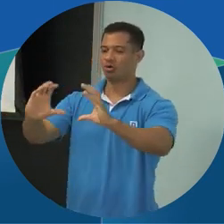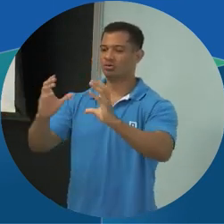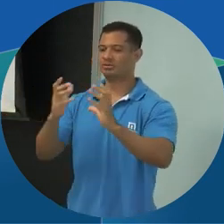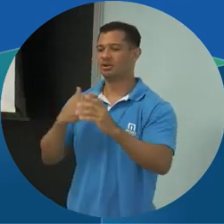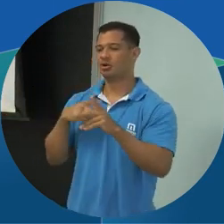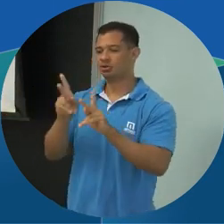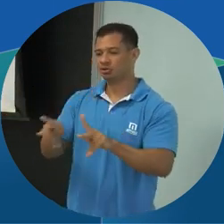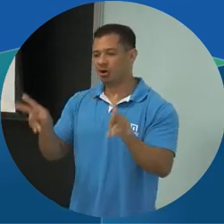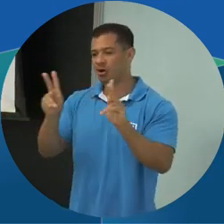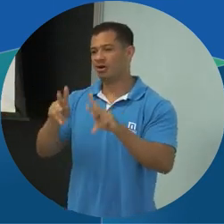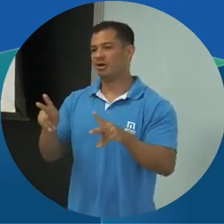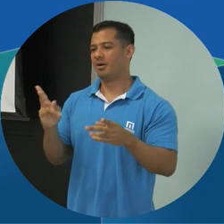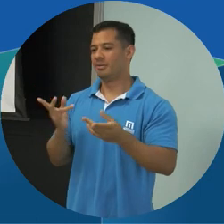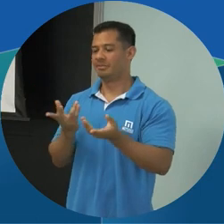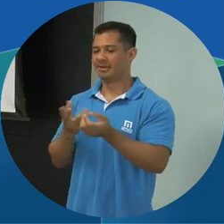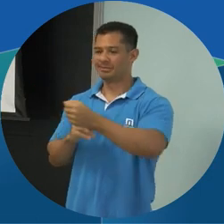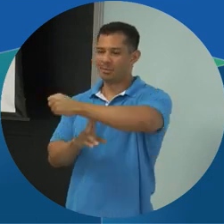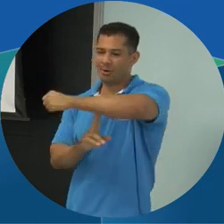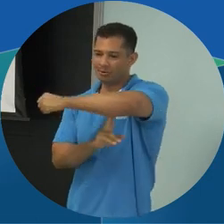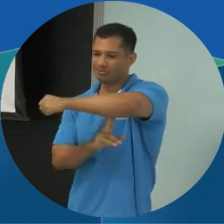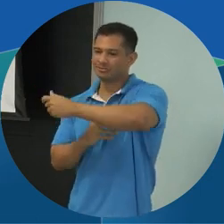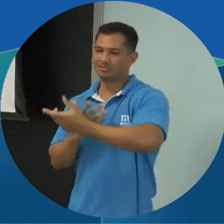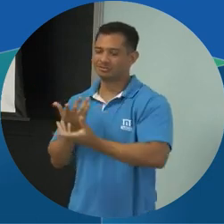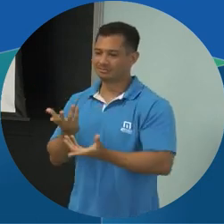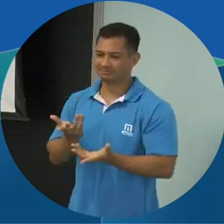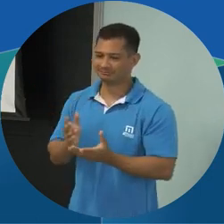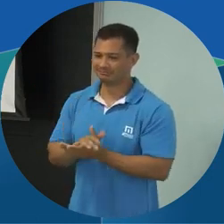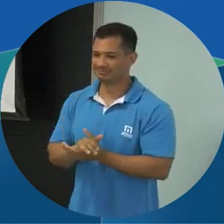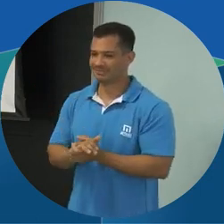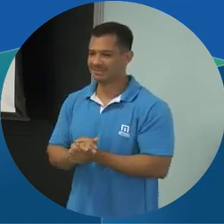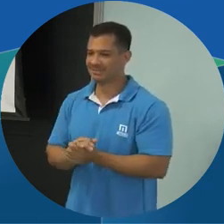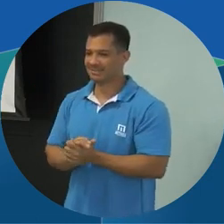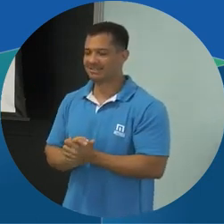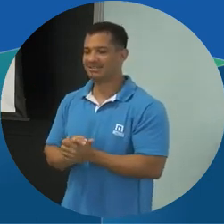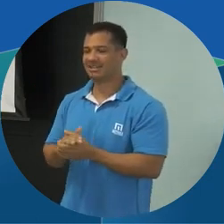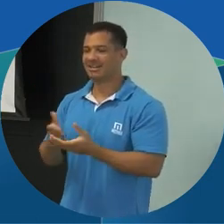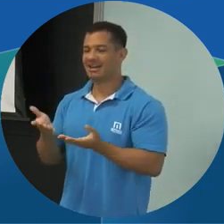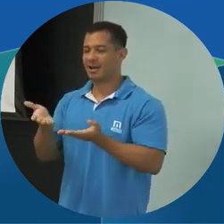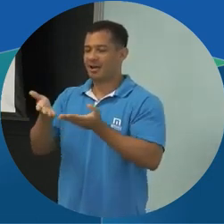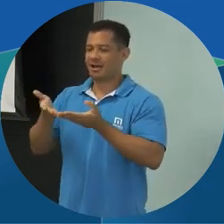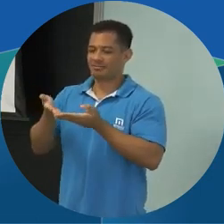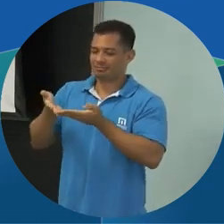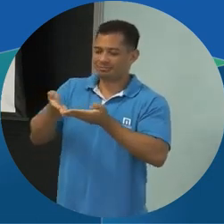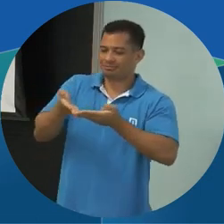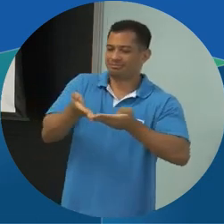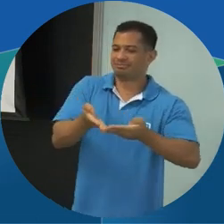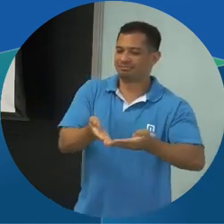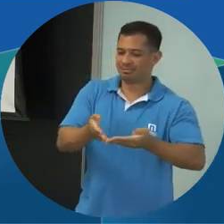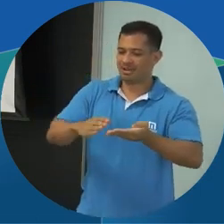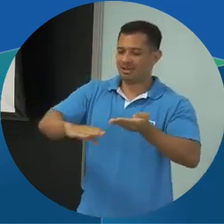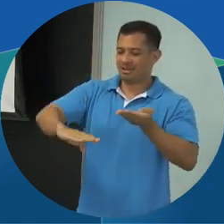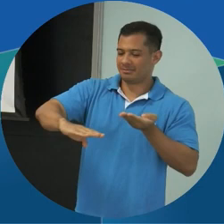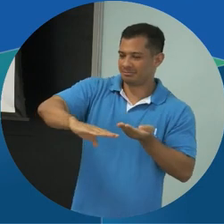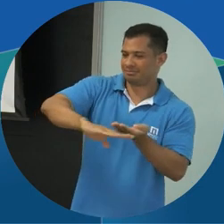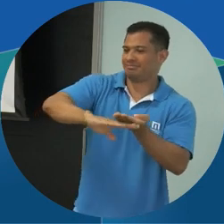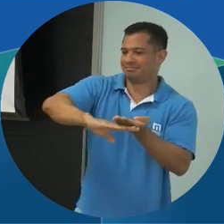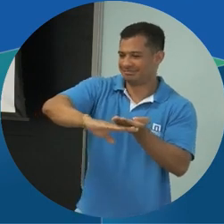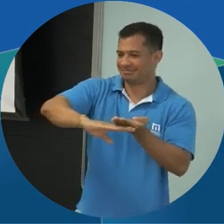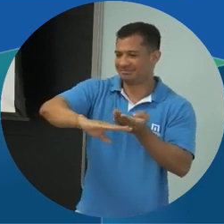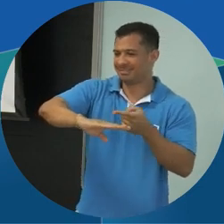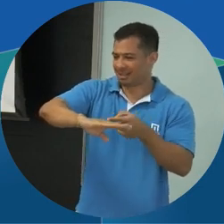Tá? Mas ele trabalha em porto, aeroporto, de que forma? Eu posso fazer não